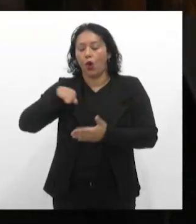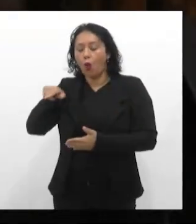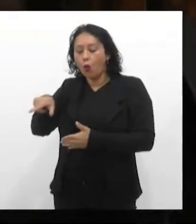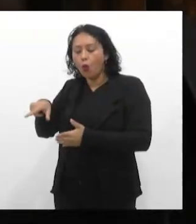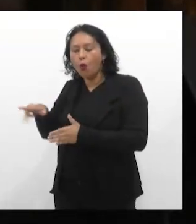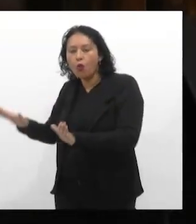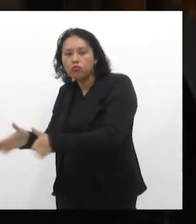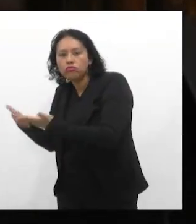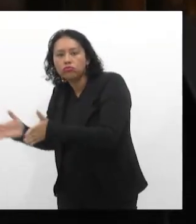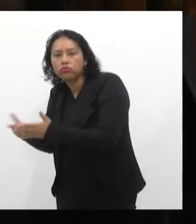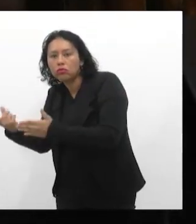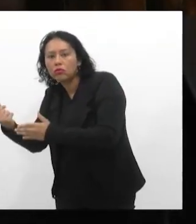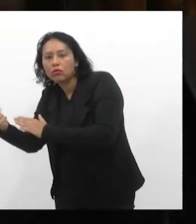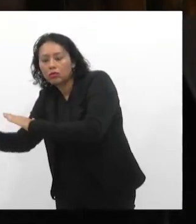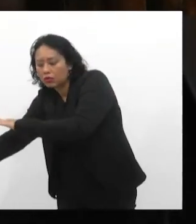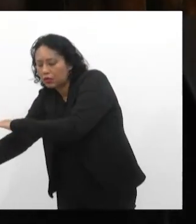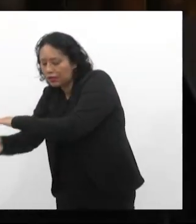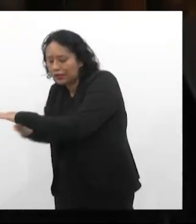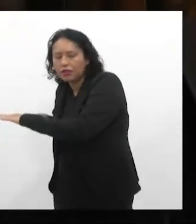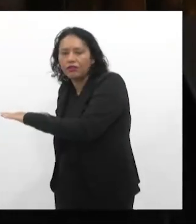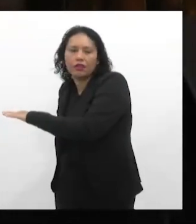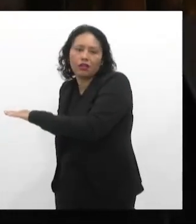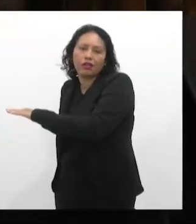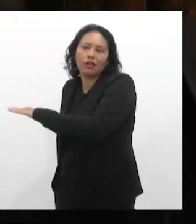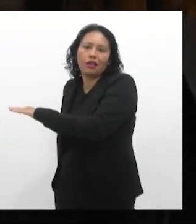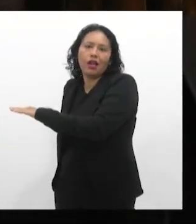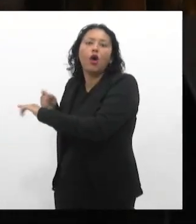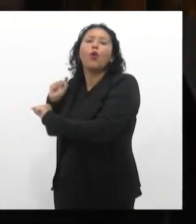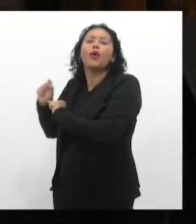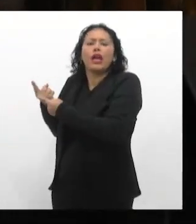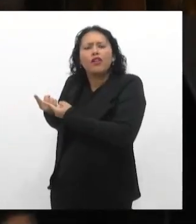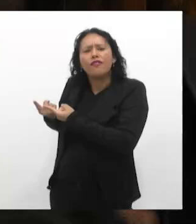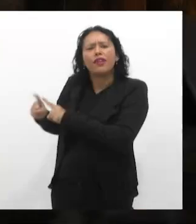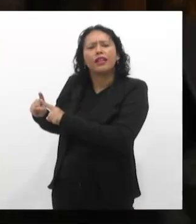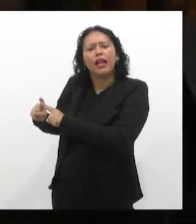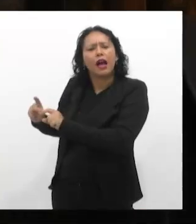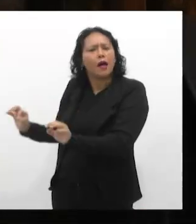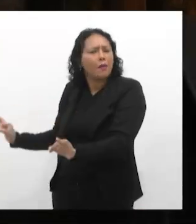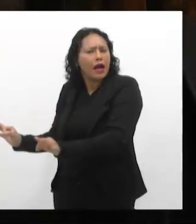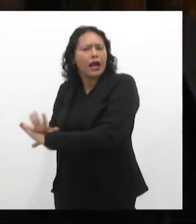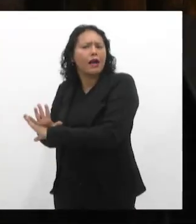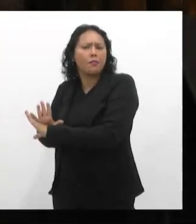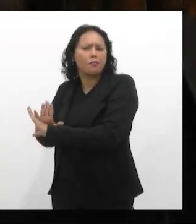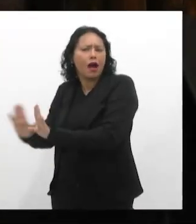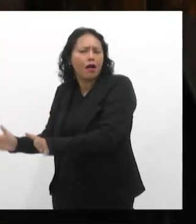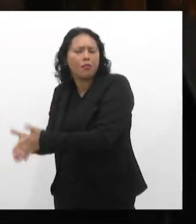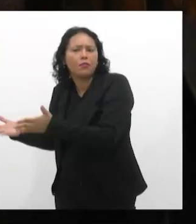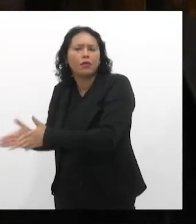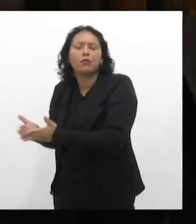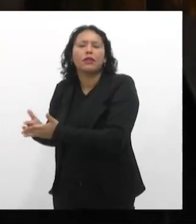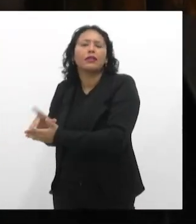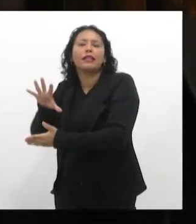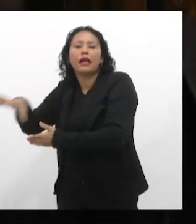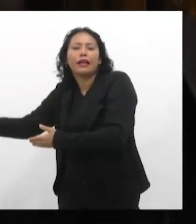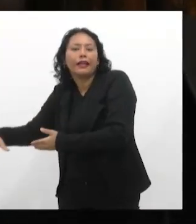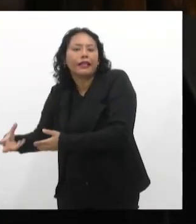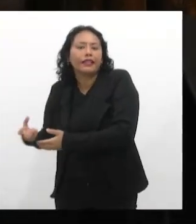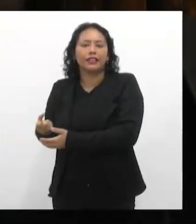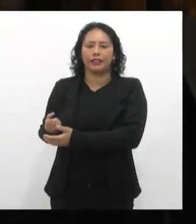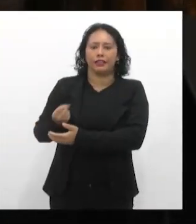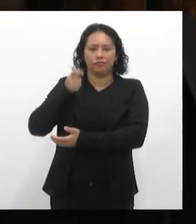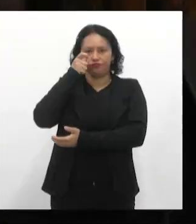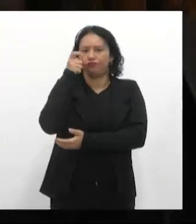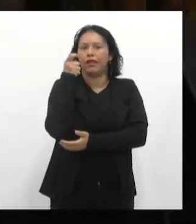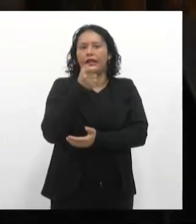que deveria enfrentar a pobreza, está garantindo mais dinheiro para os cartórios, que é exatamente a